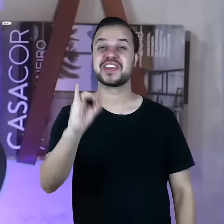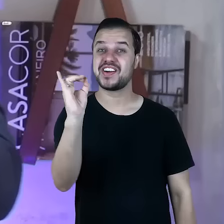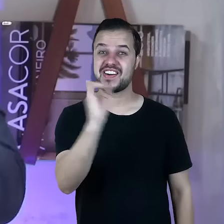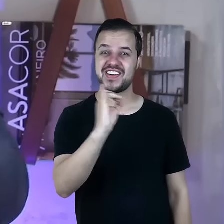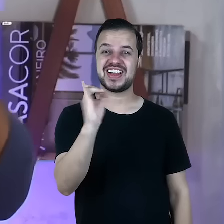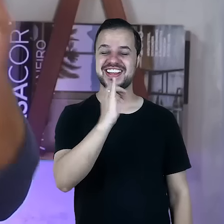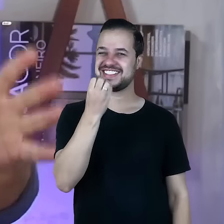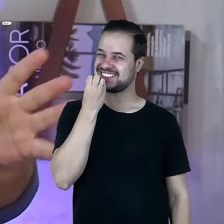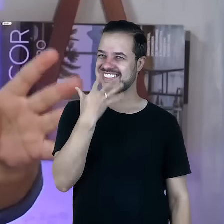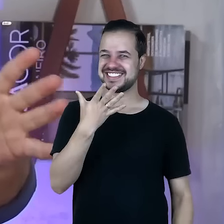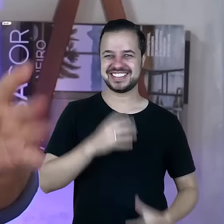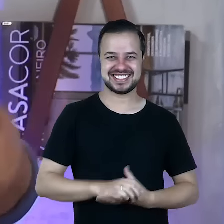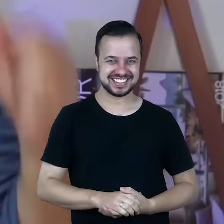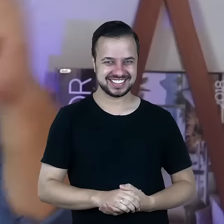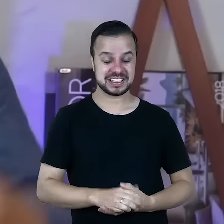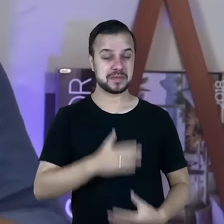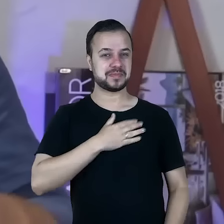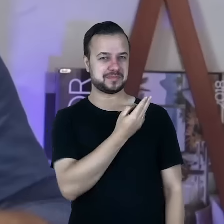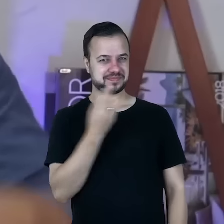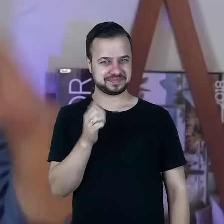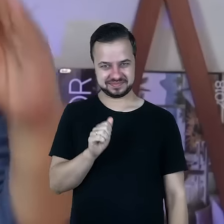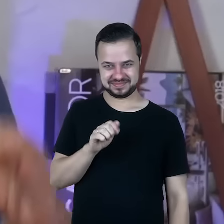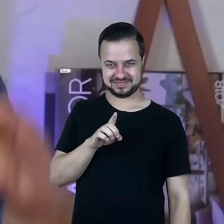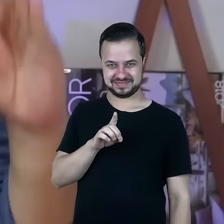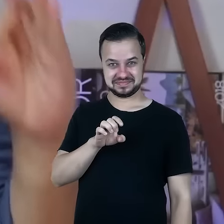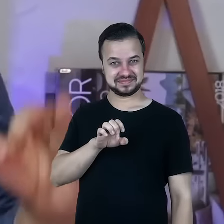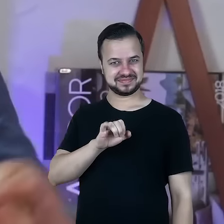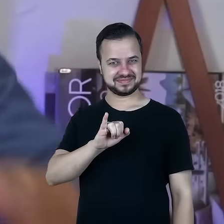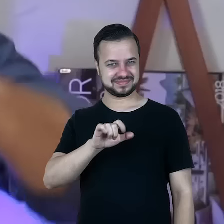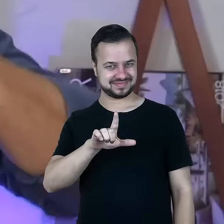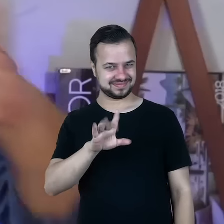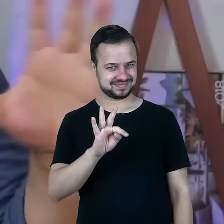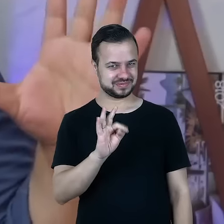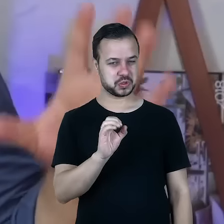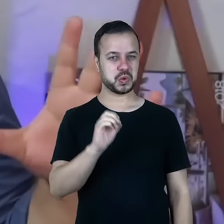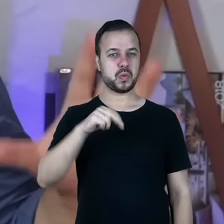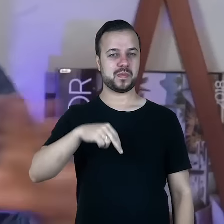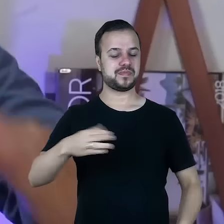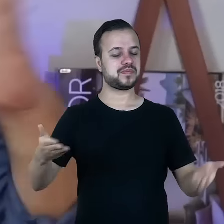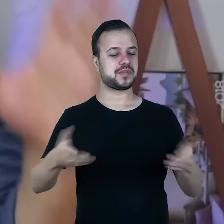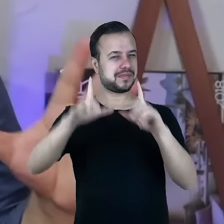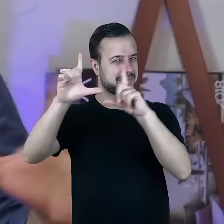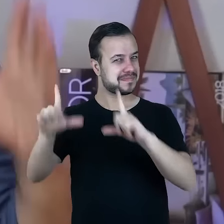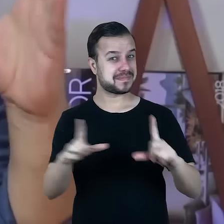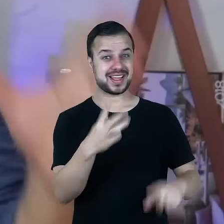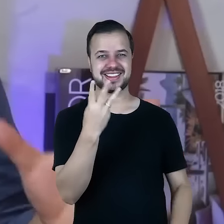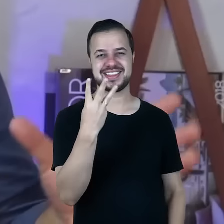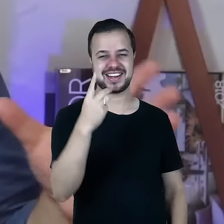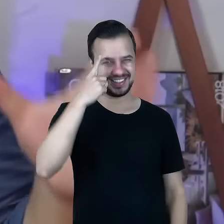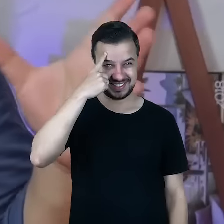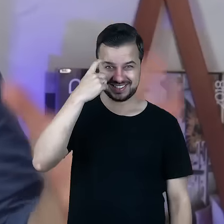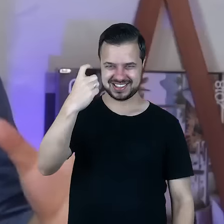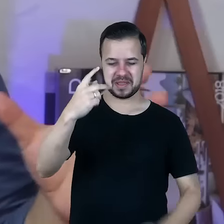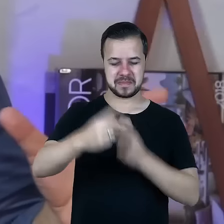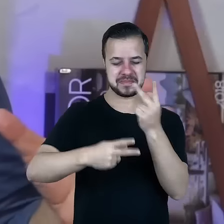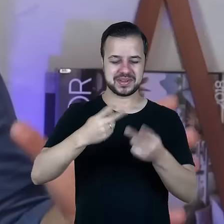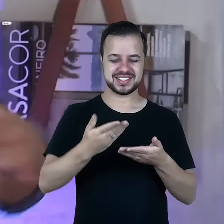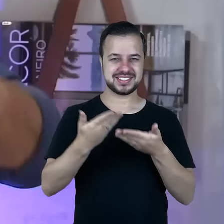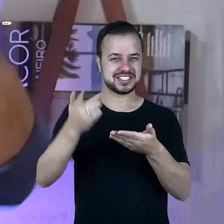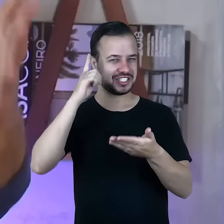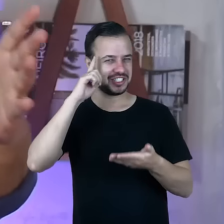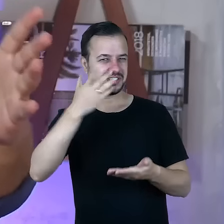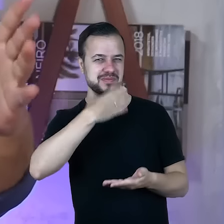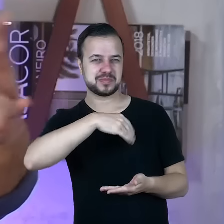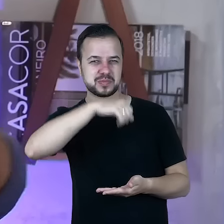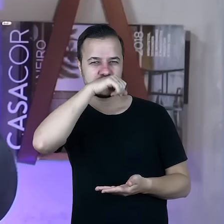Oi pessoal da Van, tudo bem com vocês? Eu sou o Adeilton e hoje eu trouxe para vocês três ideias criativas de presente para o Dia dos Pais.